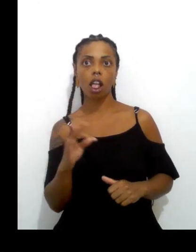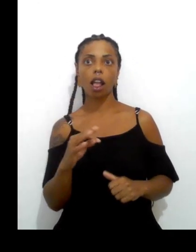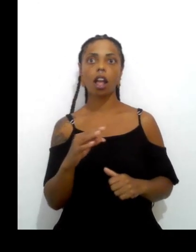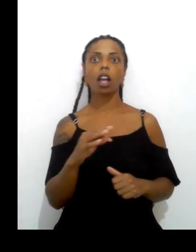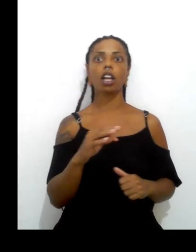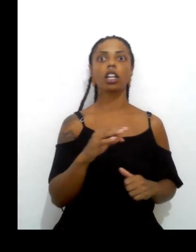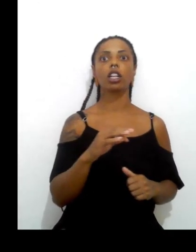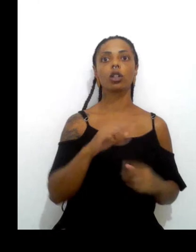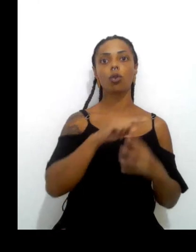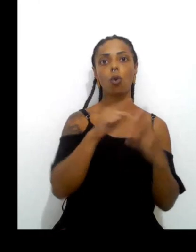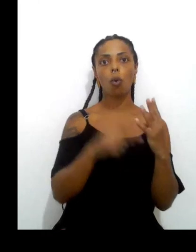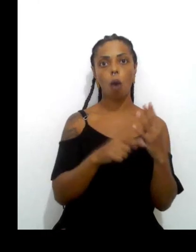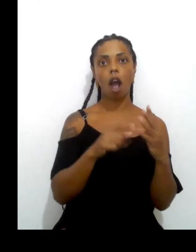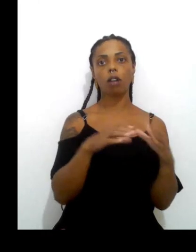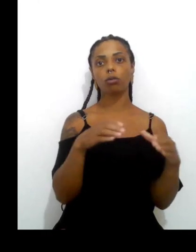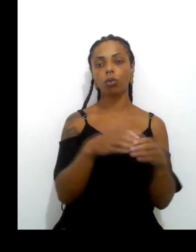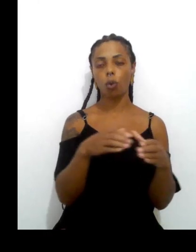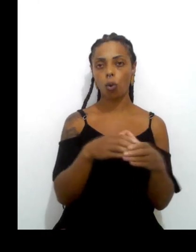George